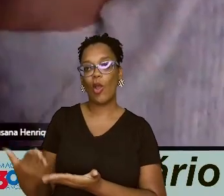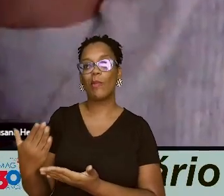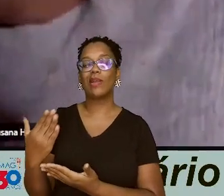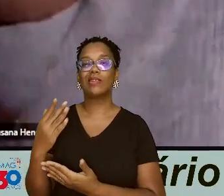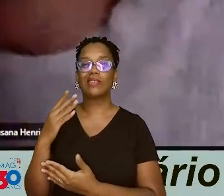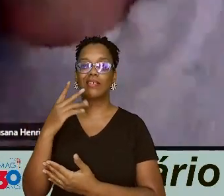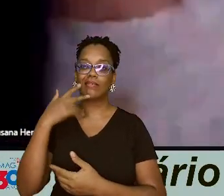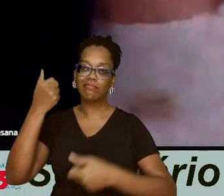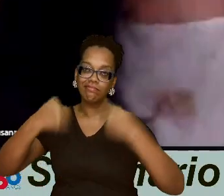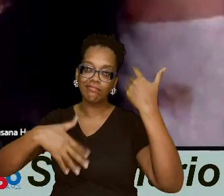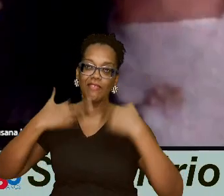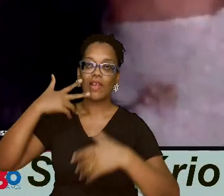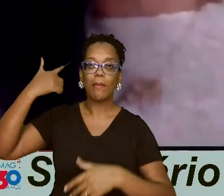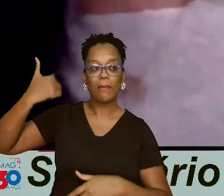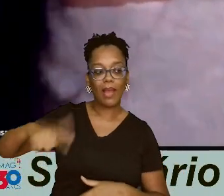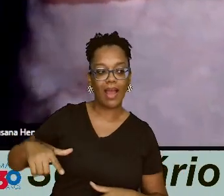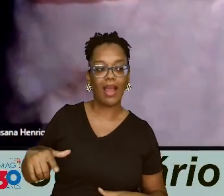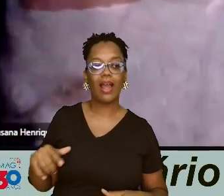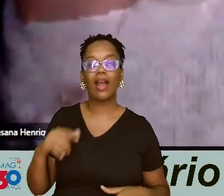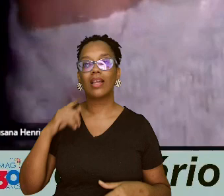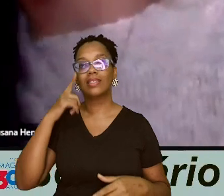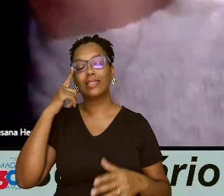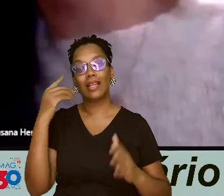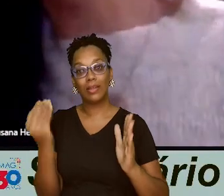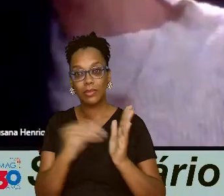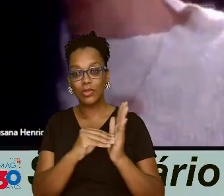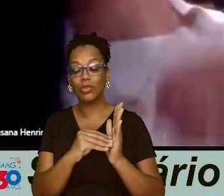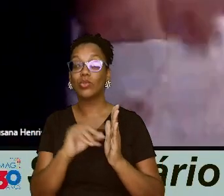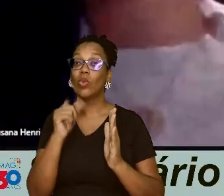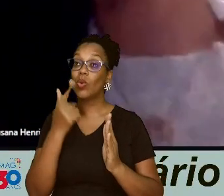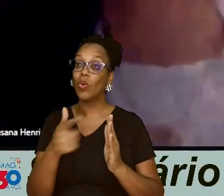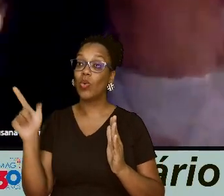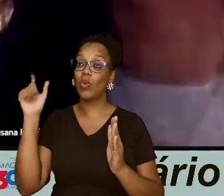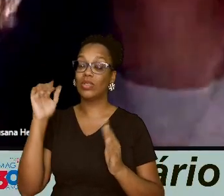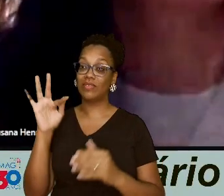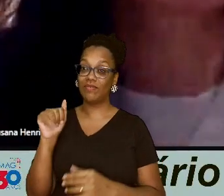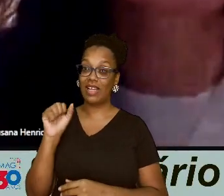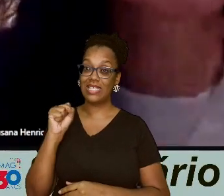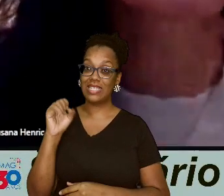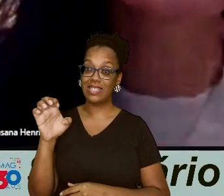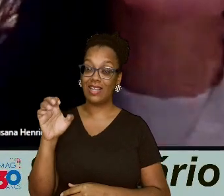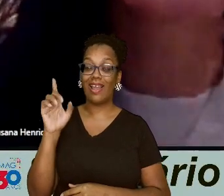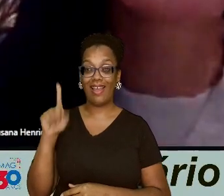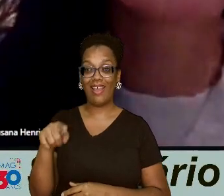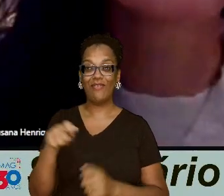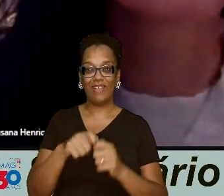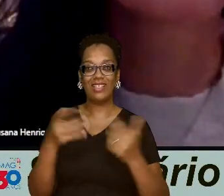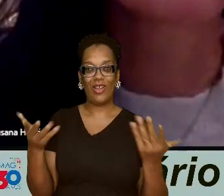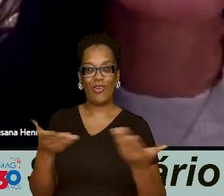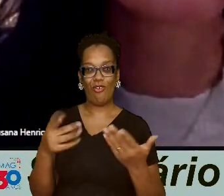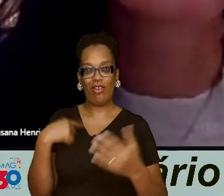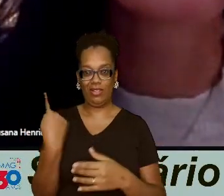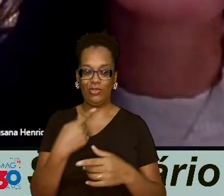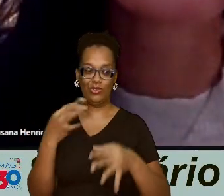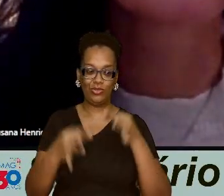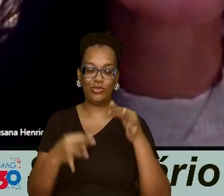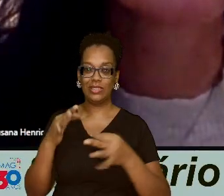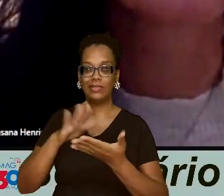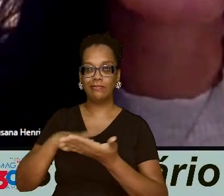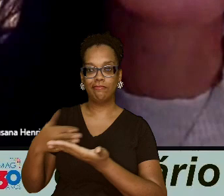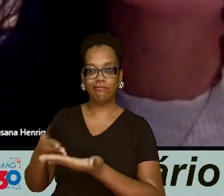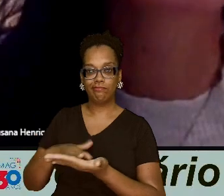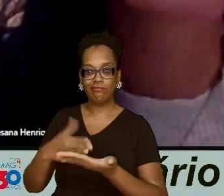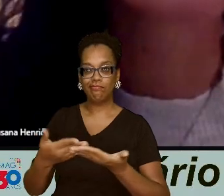falaram mais. E aí, entraram numa outra fase, que é o que a gente está fazendo agora, nós juízes, interpretando